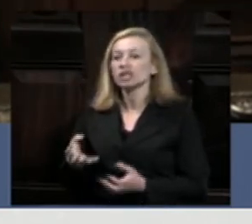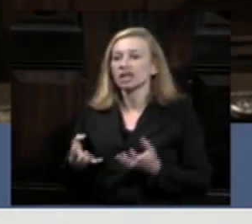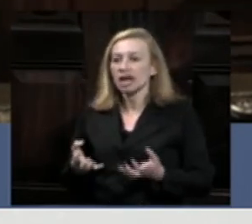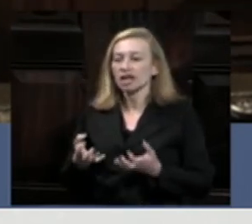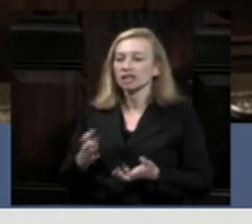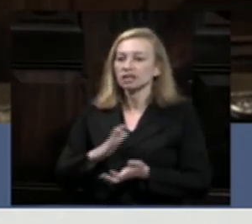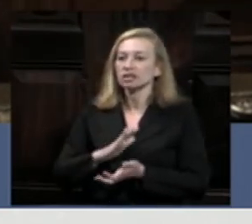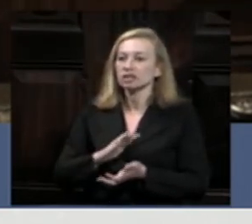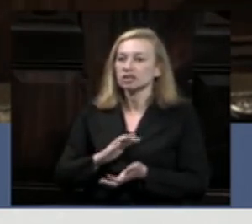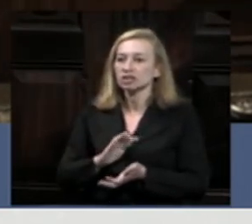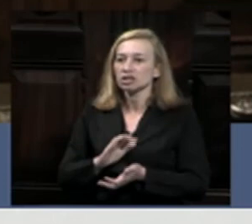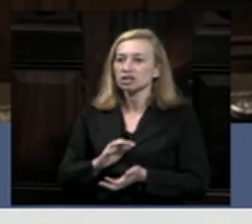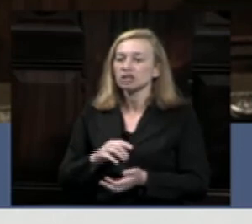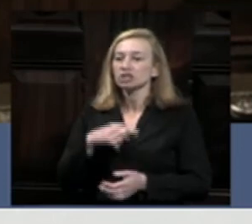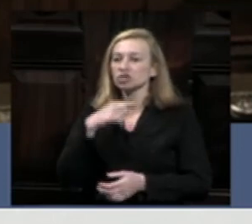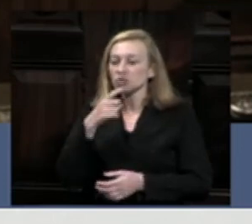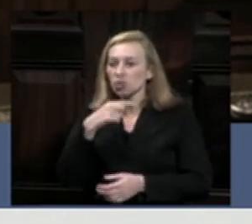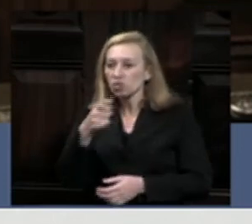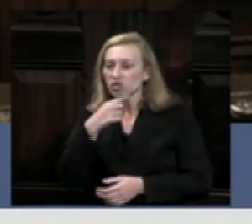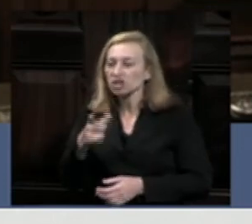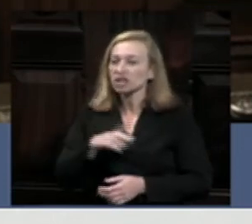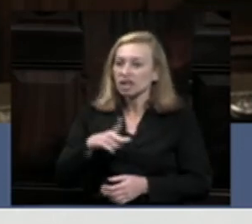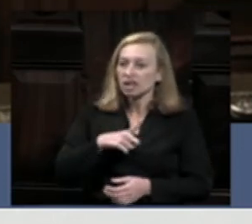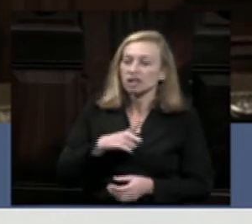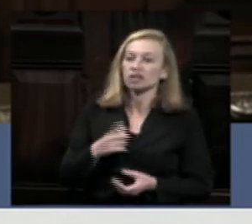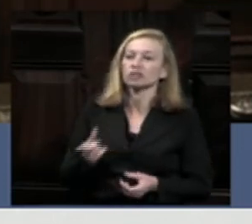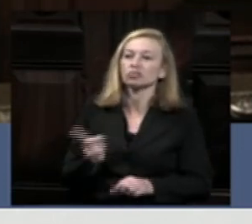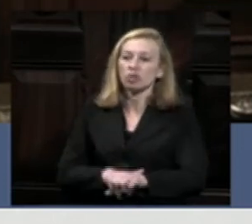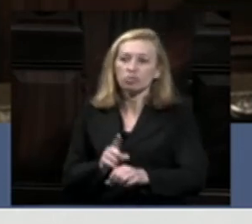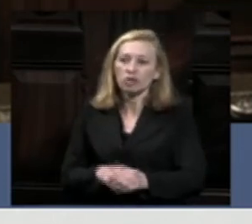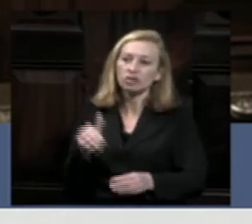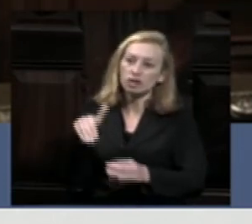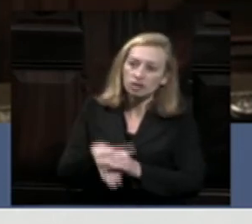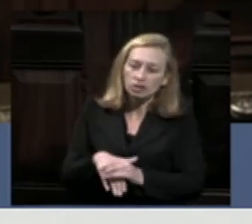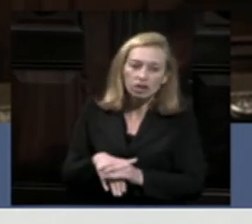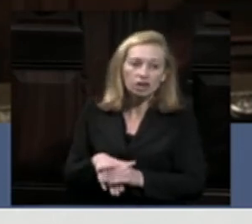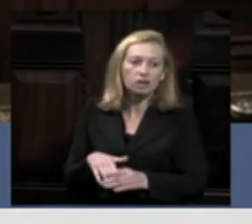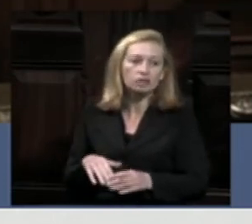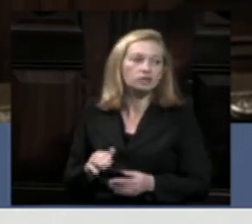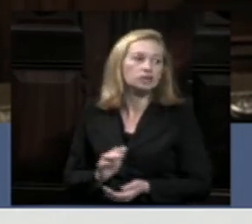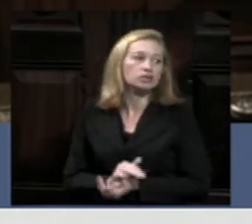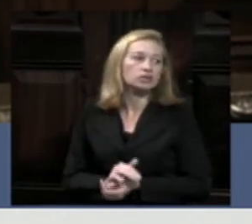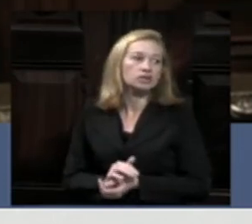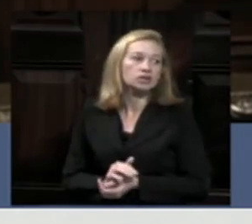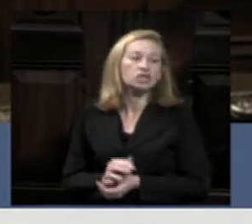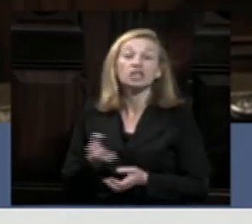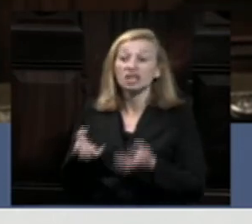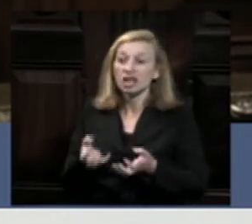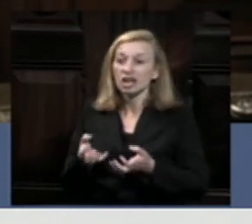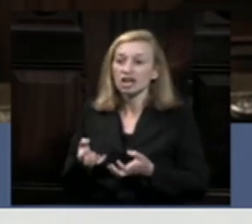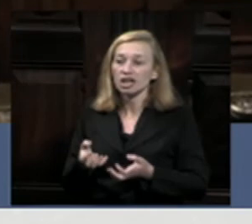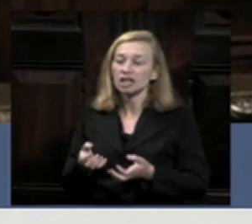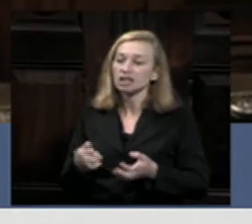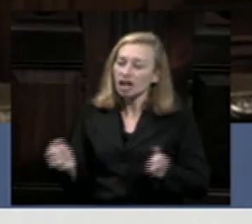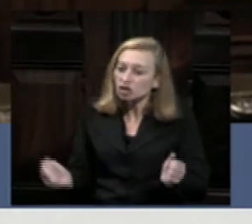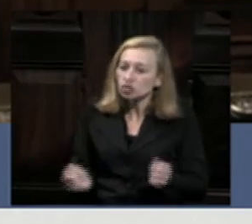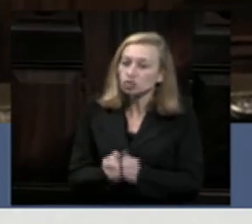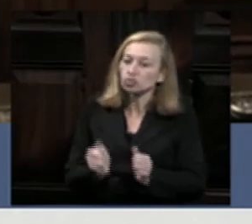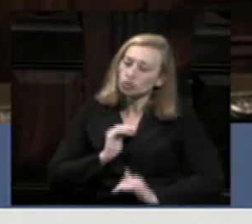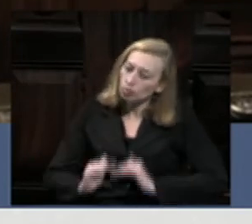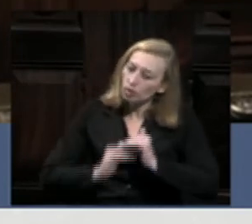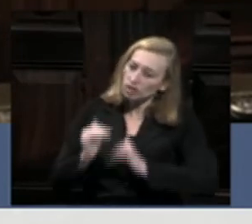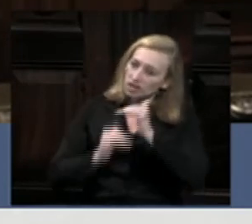jogar uma dúvida no cenário eleitoral para os cidadãos que querem participar do